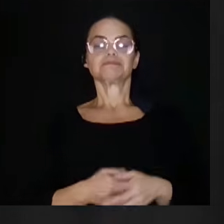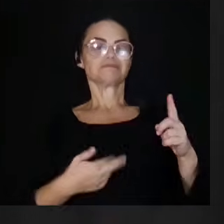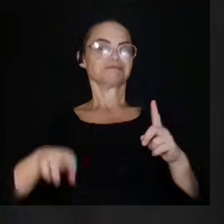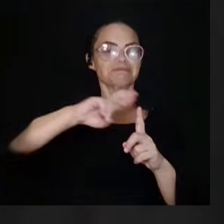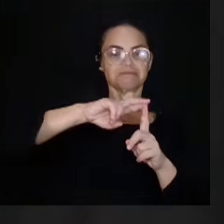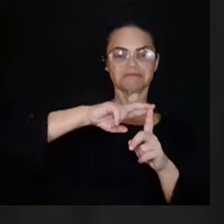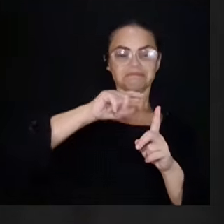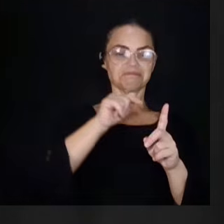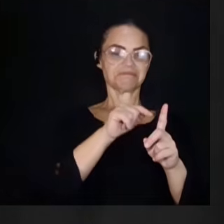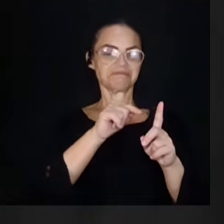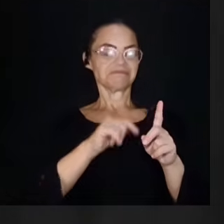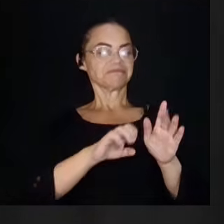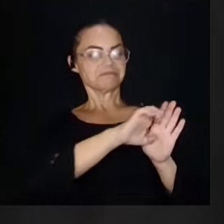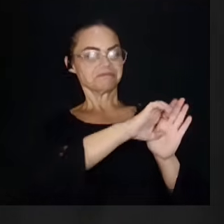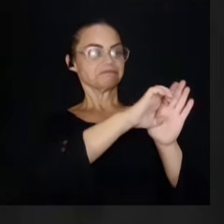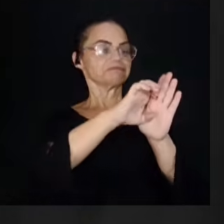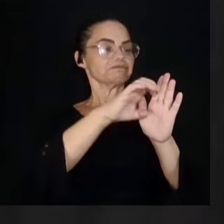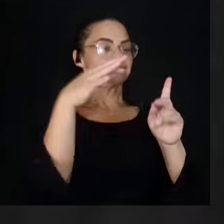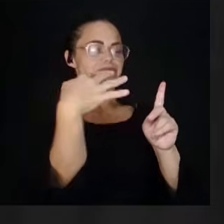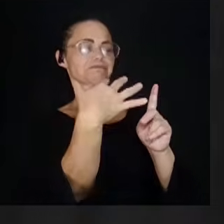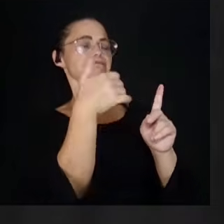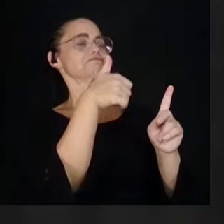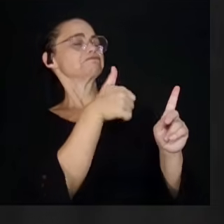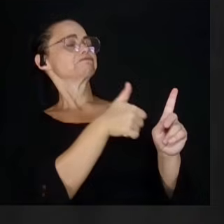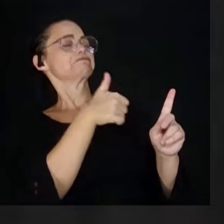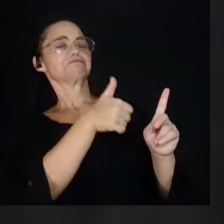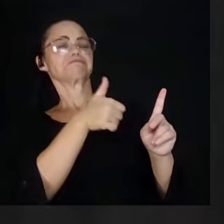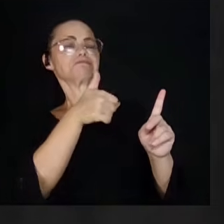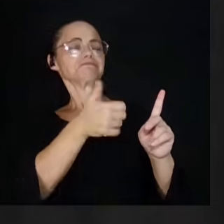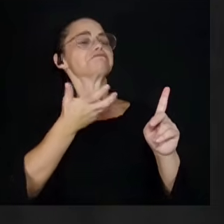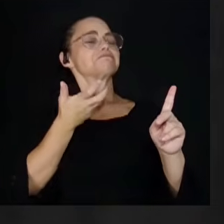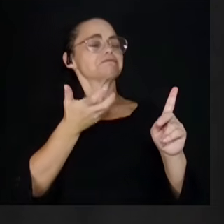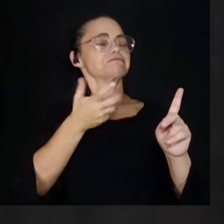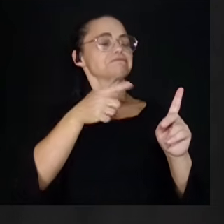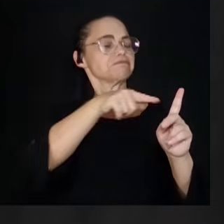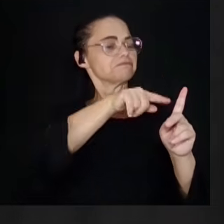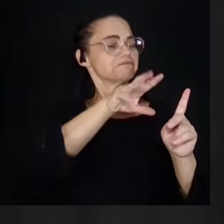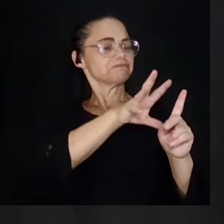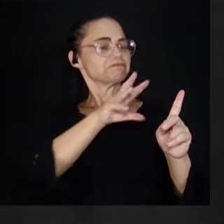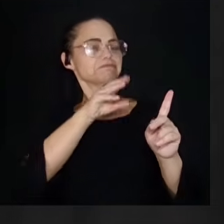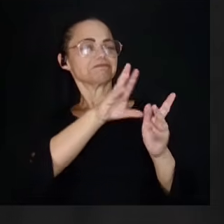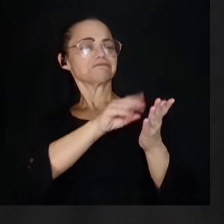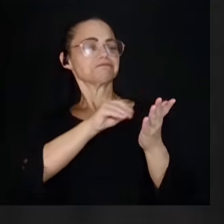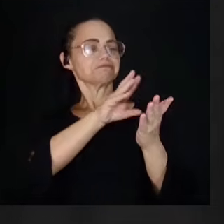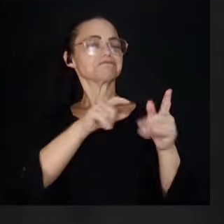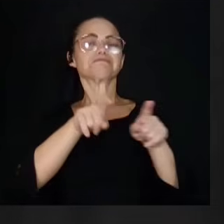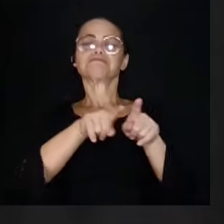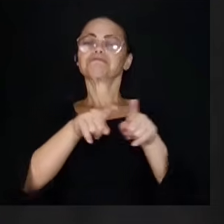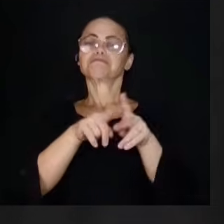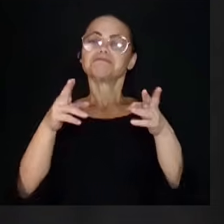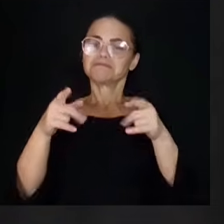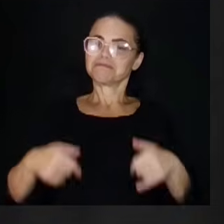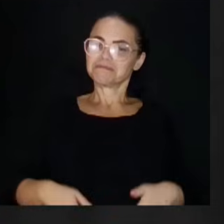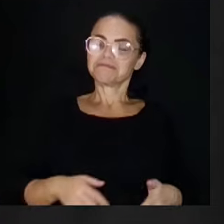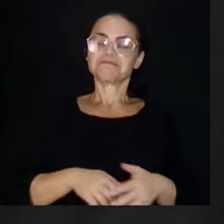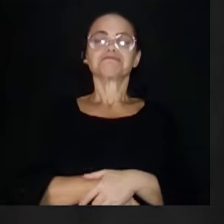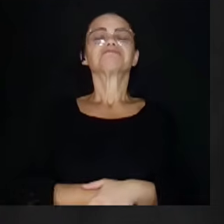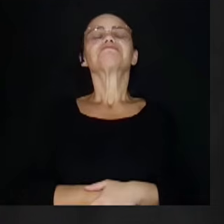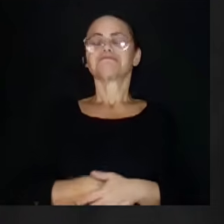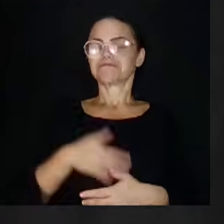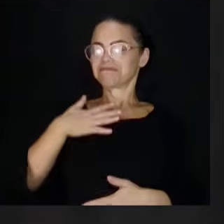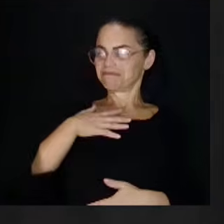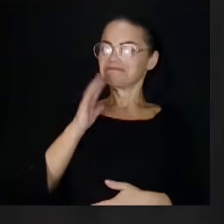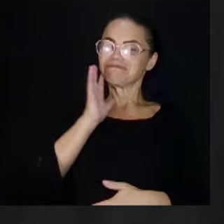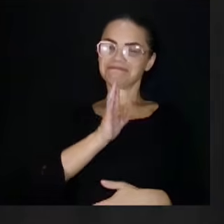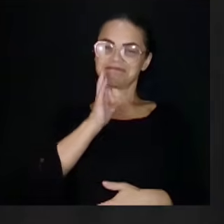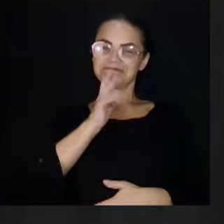pessoas, elas te olham e falam, né, eu quero estar ali também. Então isso faz toda a diferença,